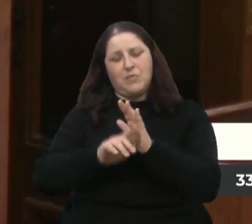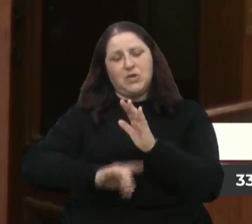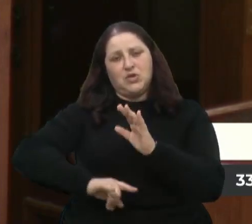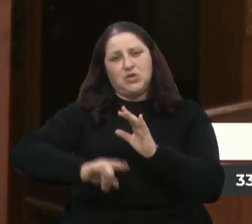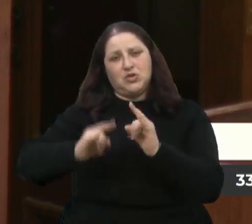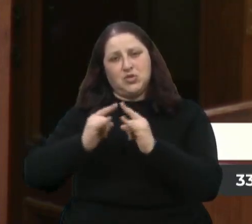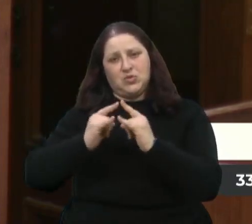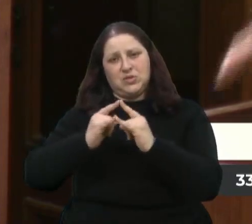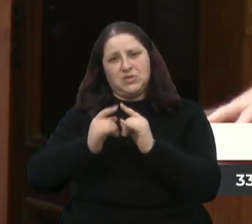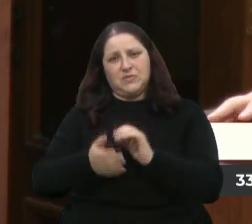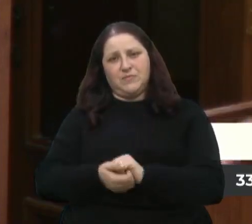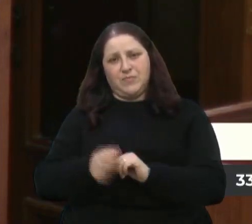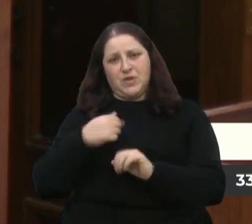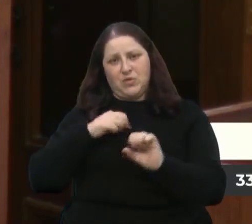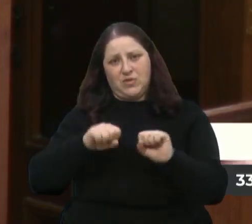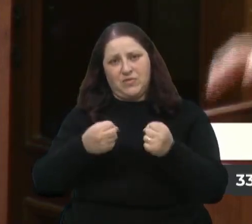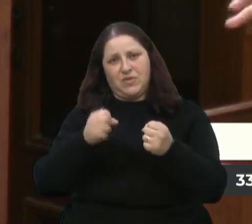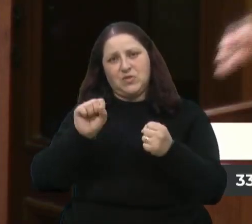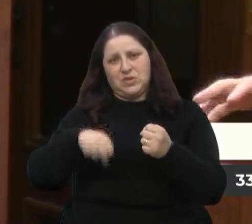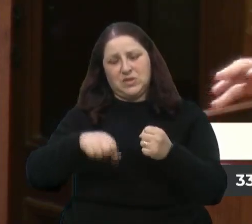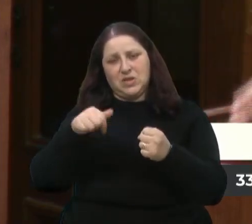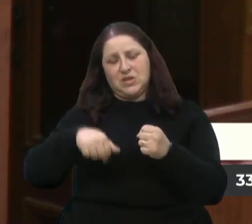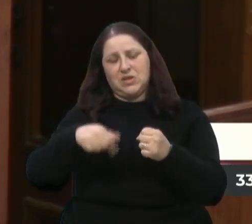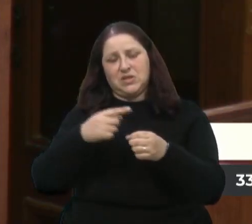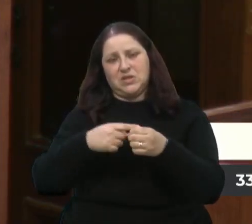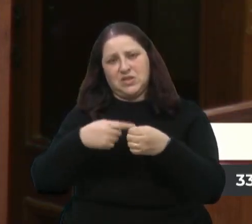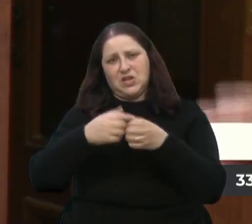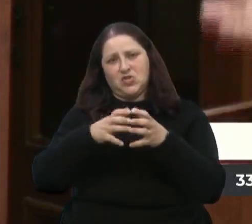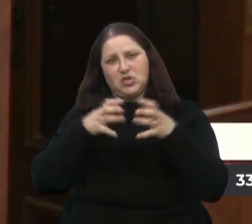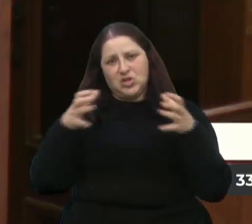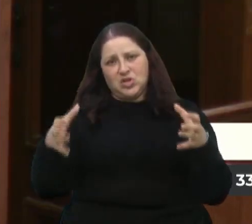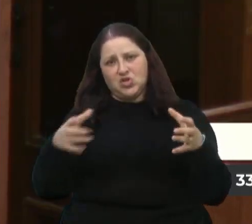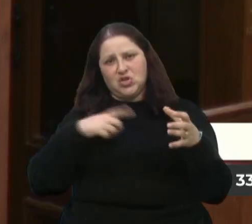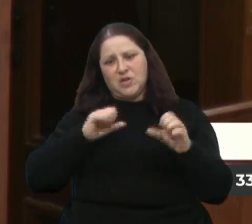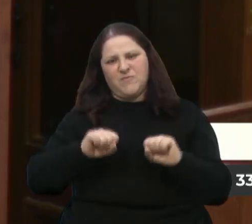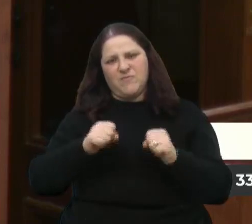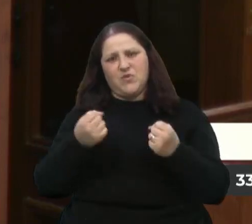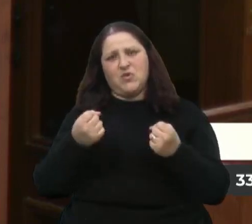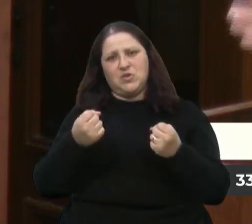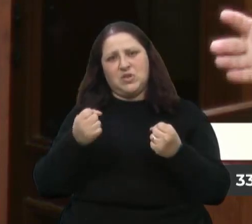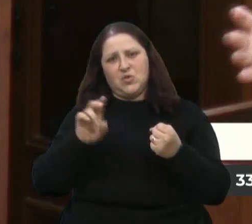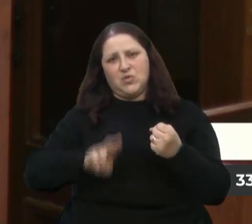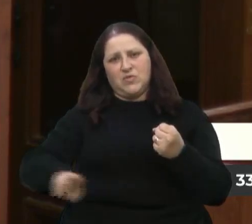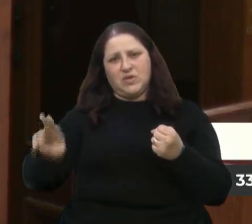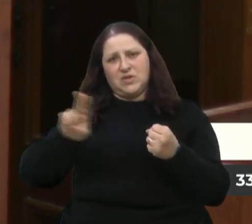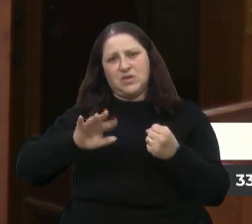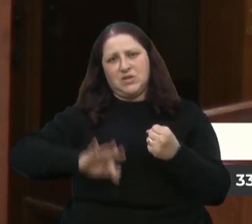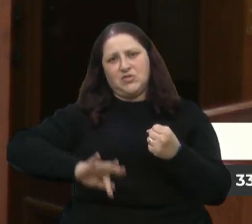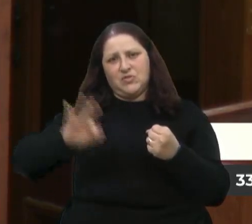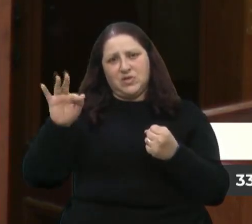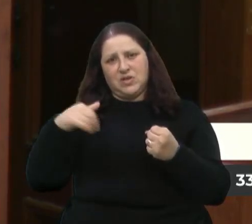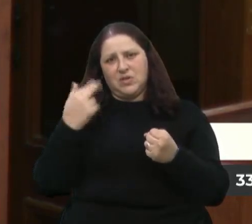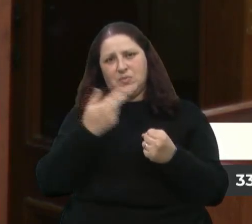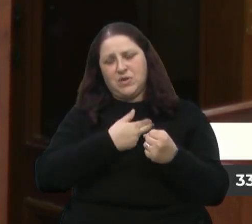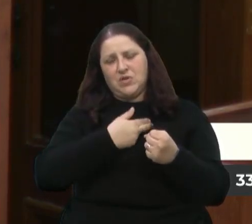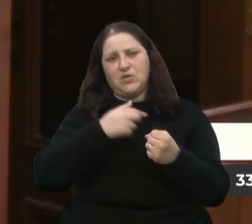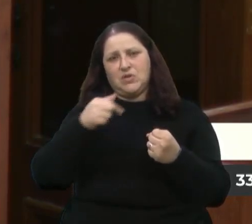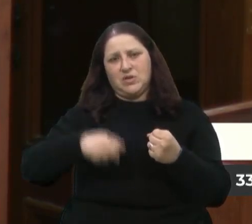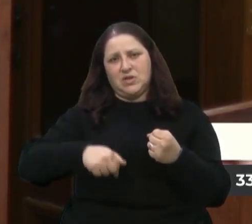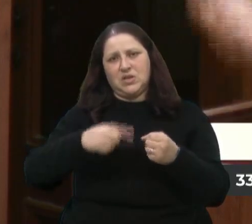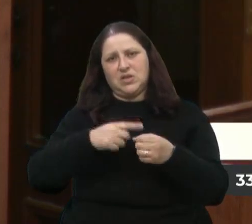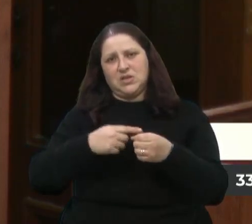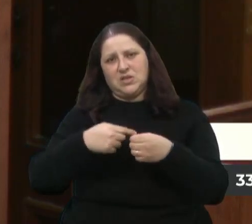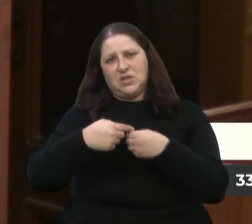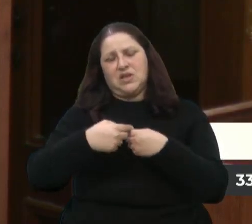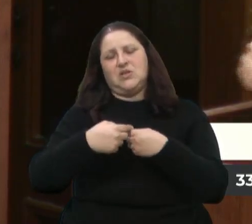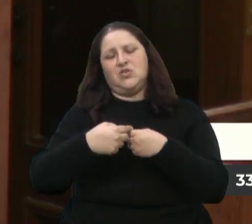sim, pelo tamanho da nossa cidade, pela potência que ela tem, uma universidade federal para o nosso